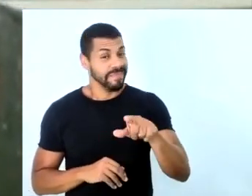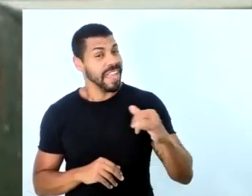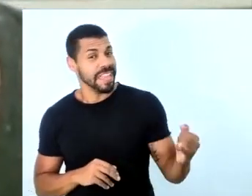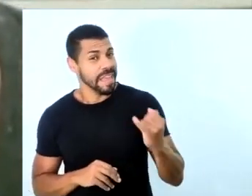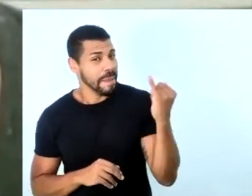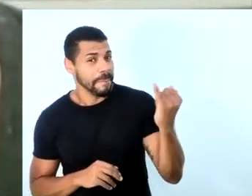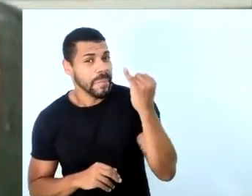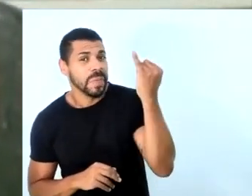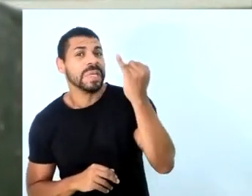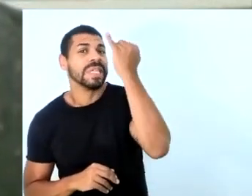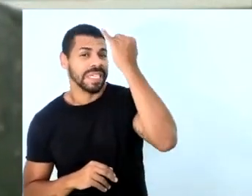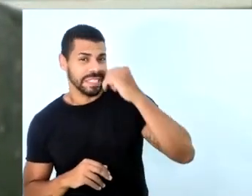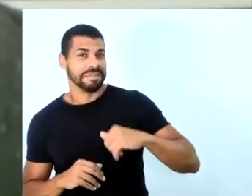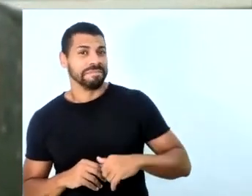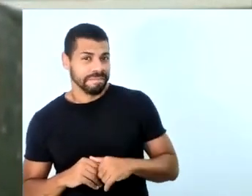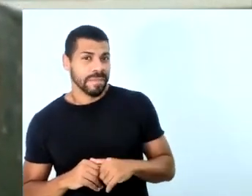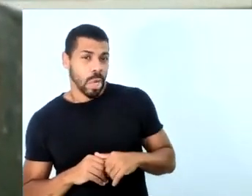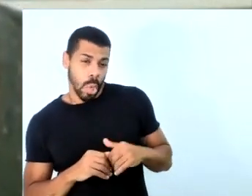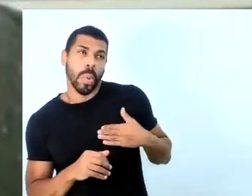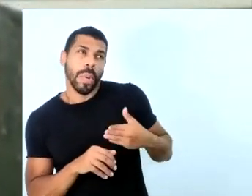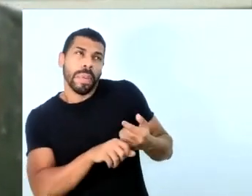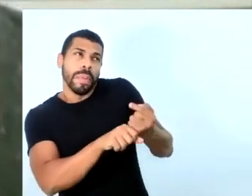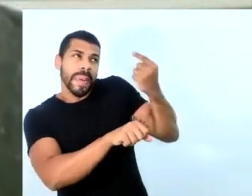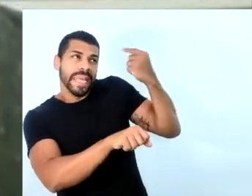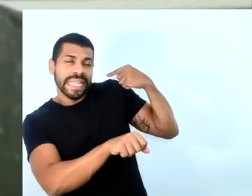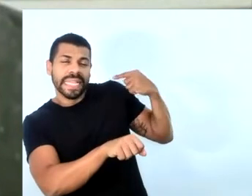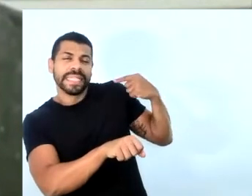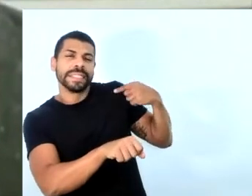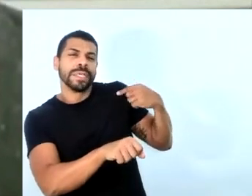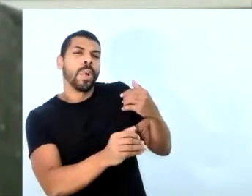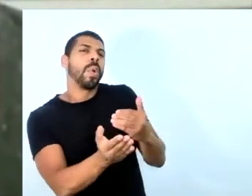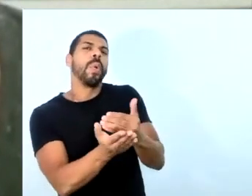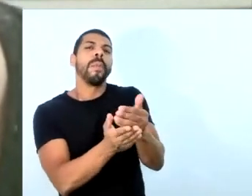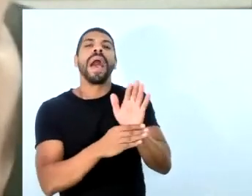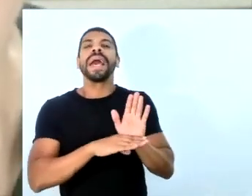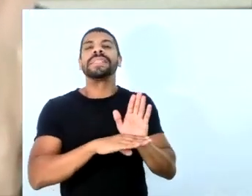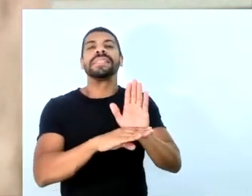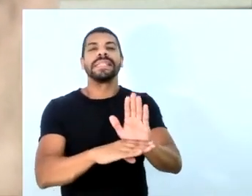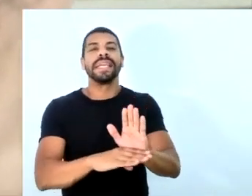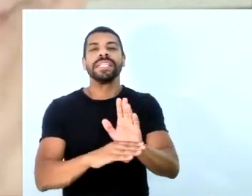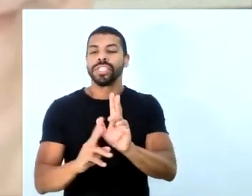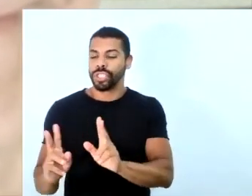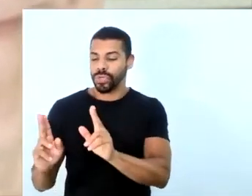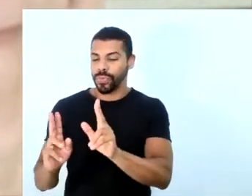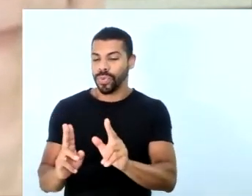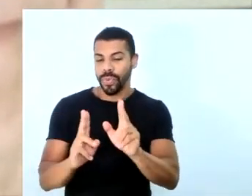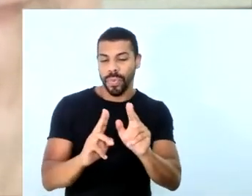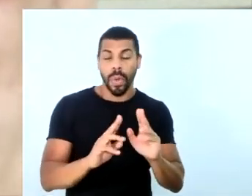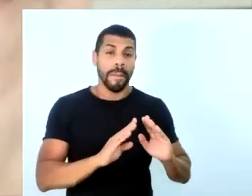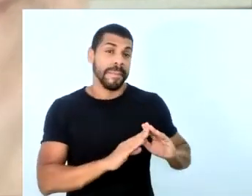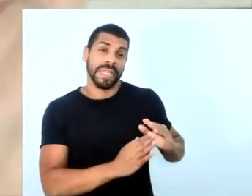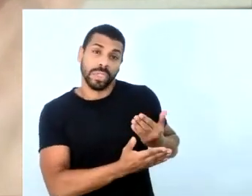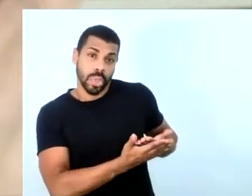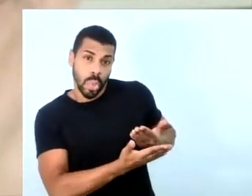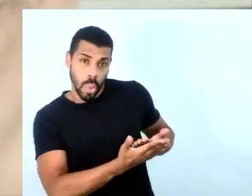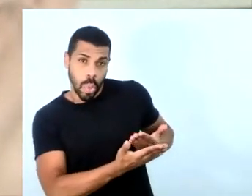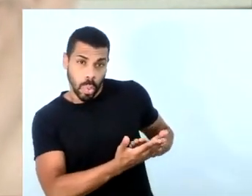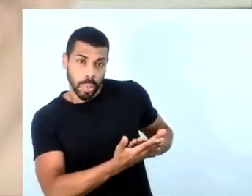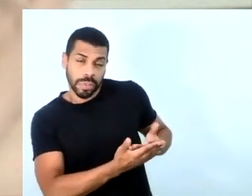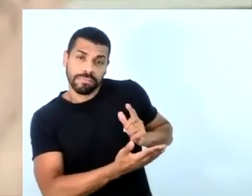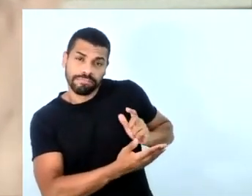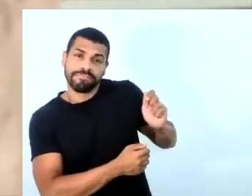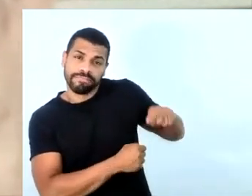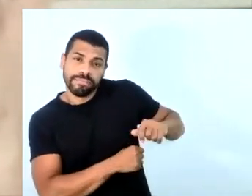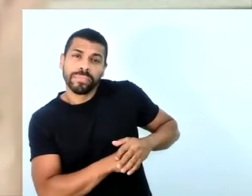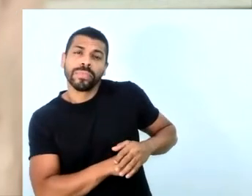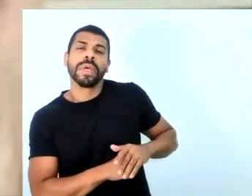É uma pergunta super importante. Eu comecei minha carreira fazendo assistência de montagem. Foi a minha escola. Eu fiz assistência de